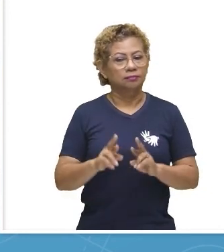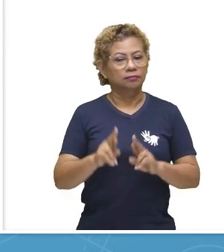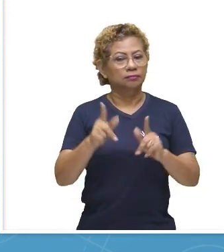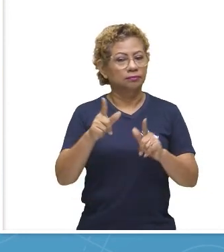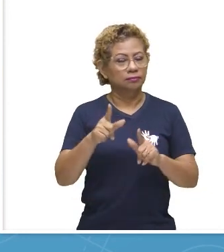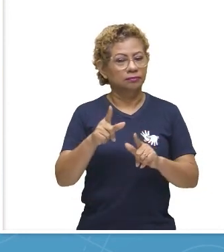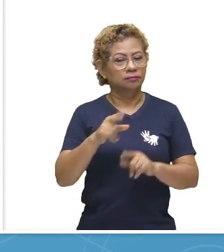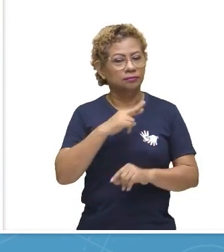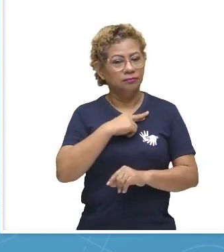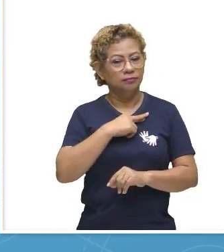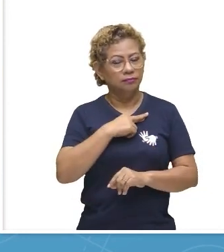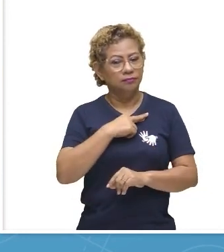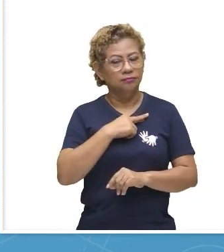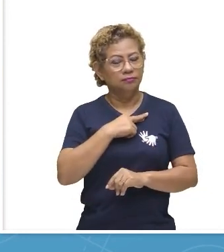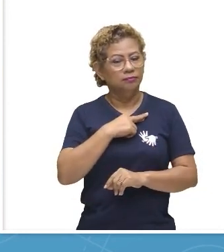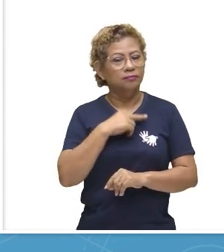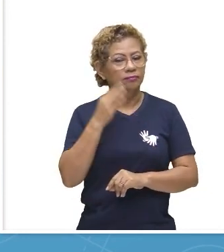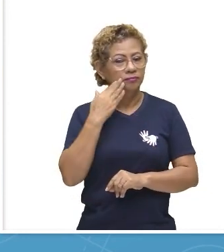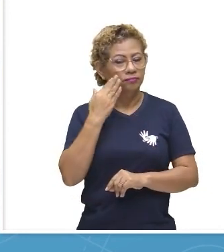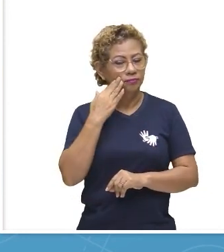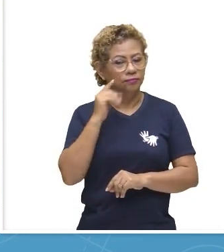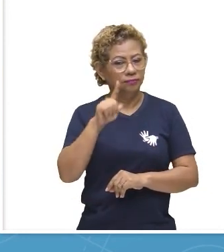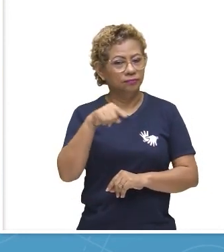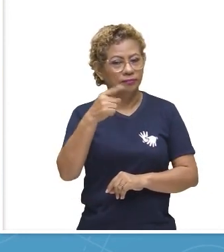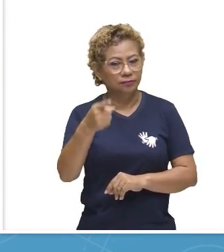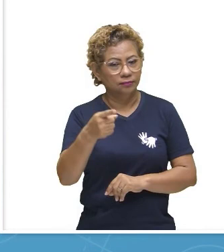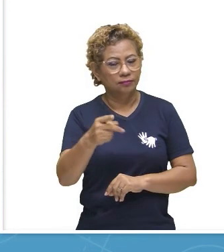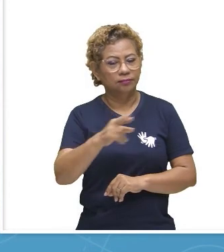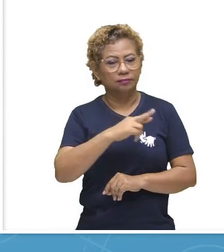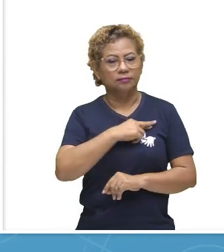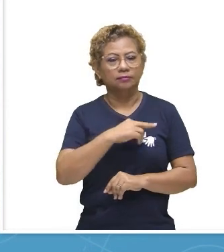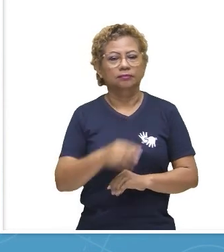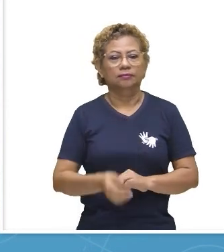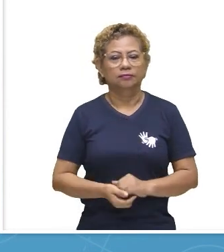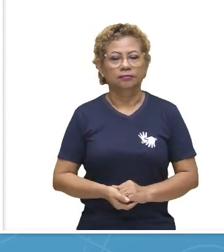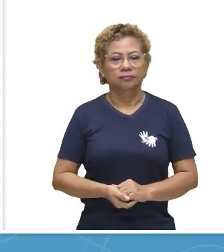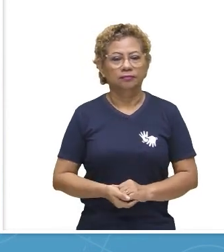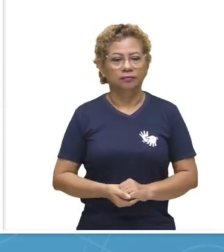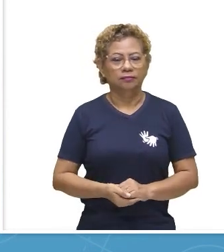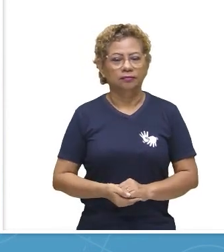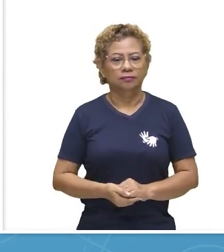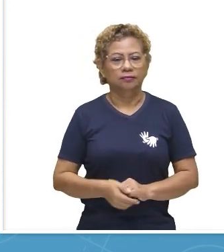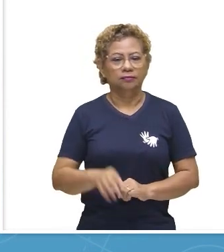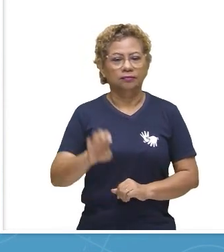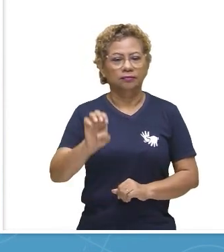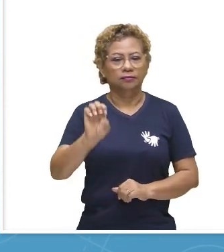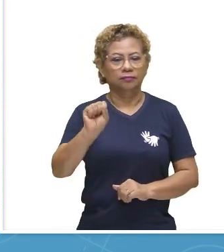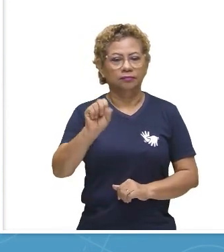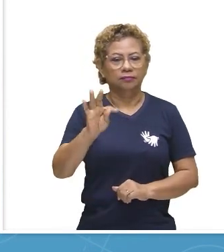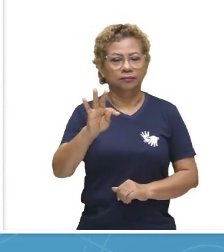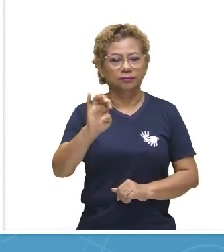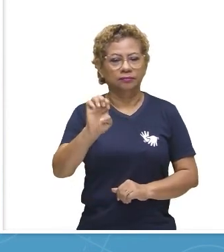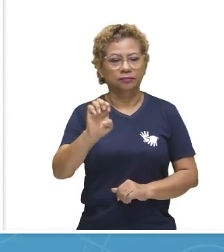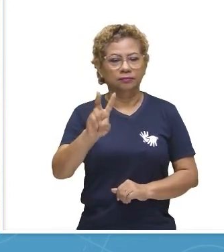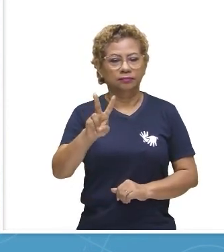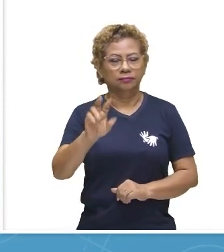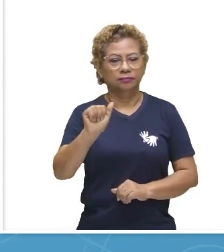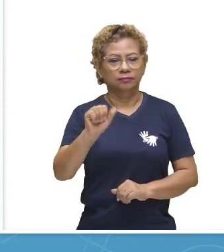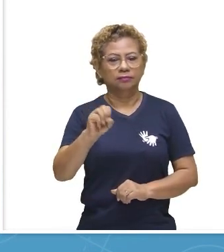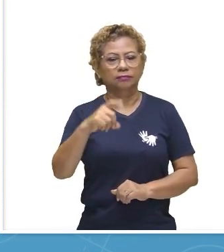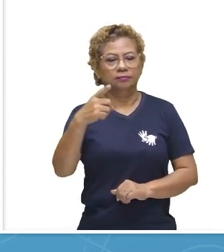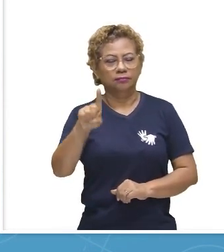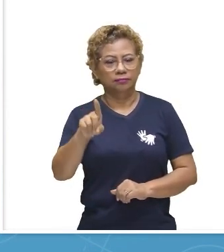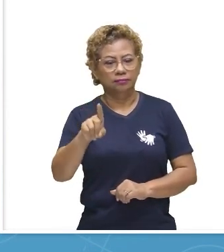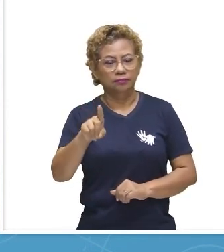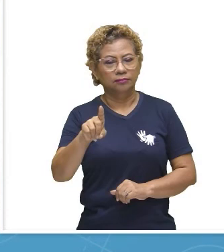tá valendo aí a sua resposta. Vamos ver mais uma só, tá? A gente tem a Estevão, né? Mas